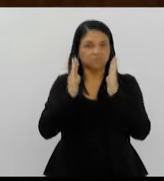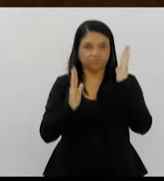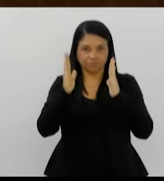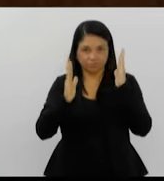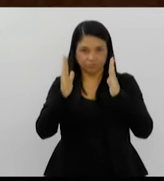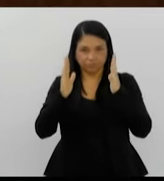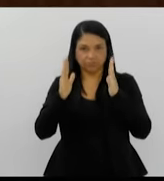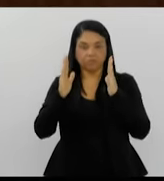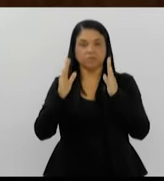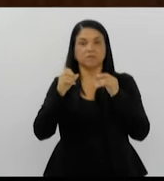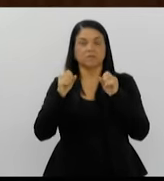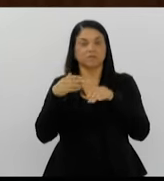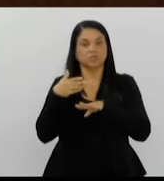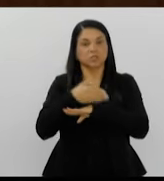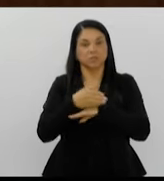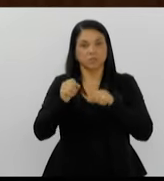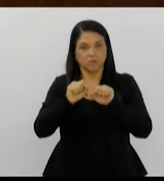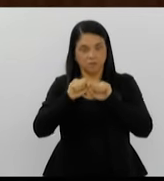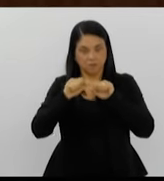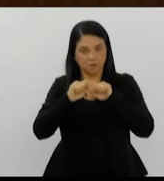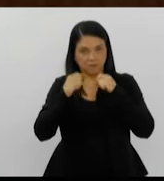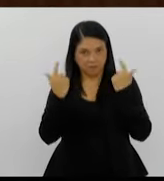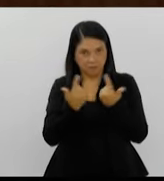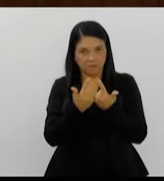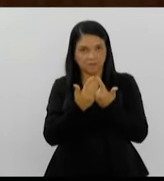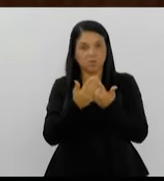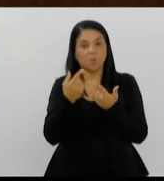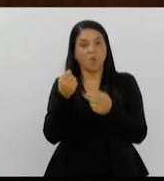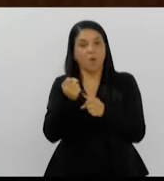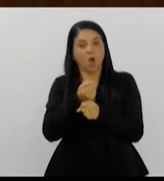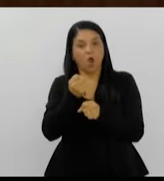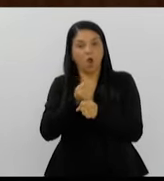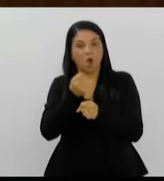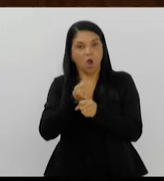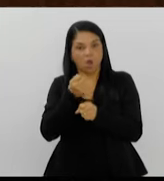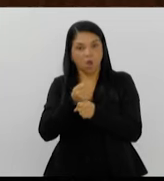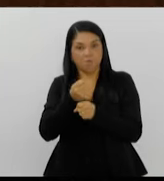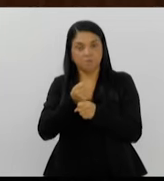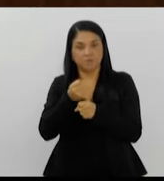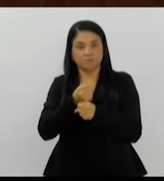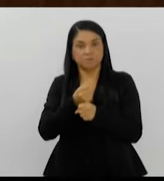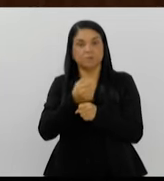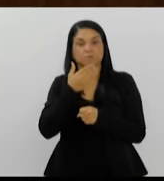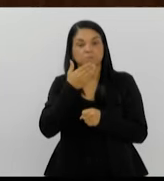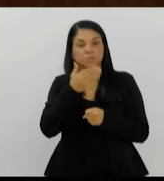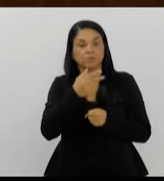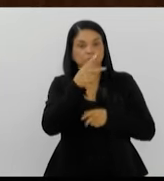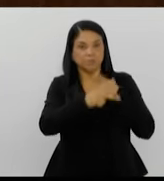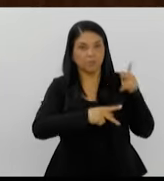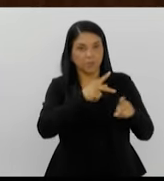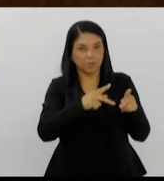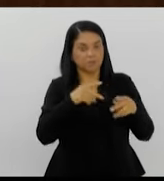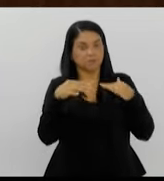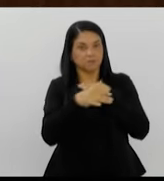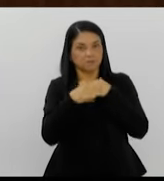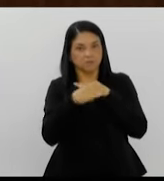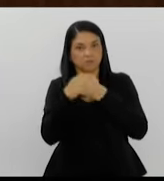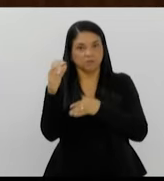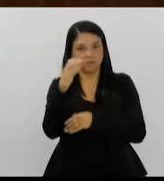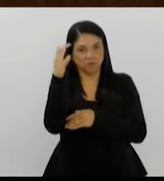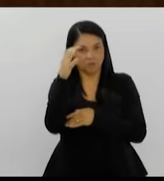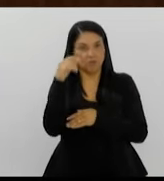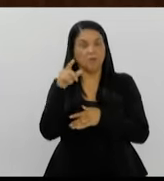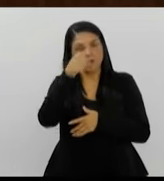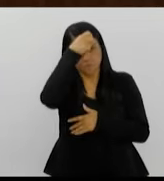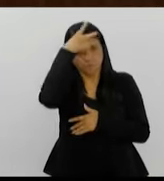entrou na Assembleia Legislativa essa obra é uma obra demandada pela população da cidade de Niterói mas que a prefeitura